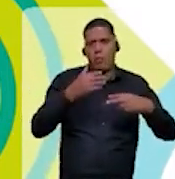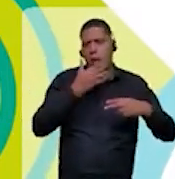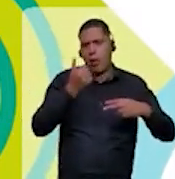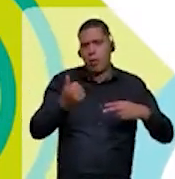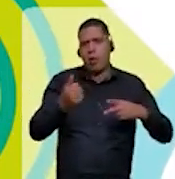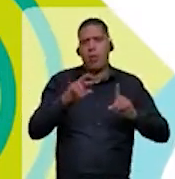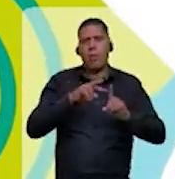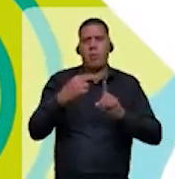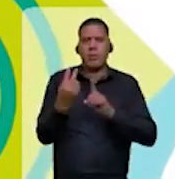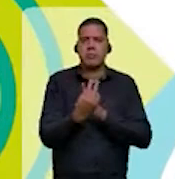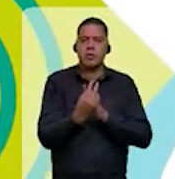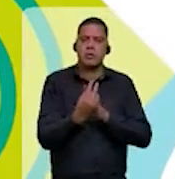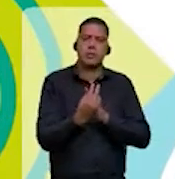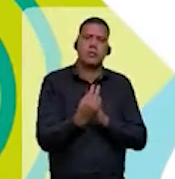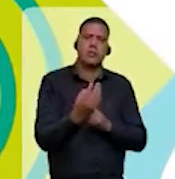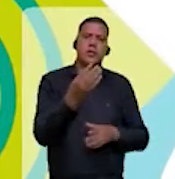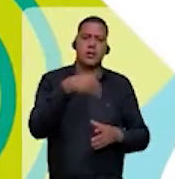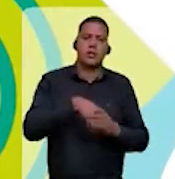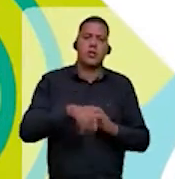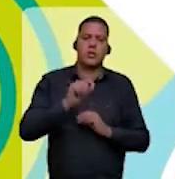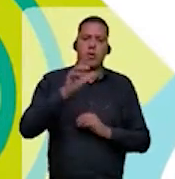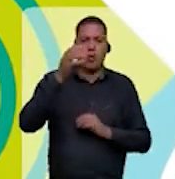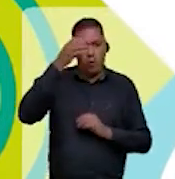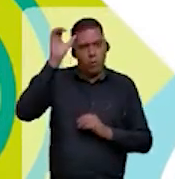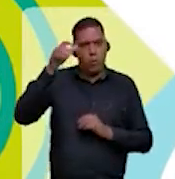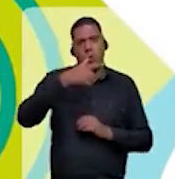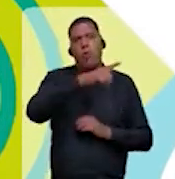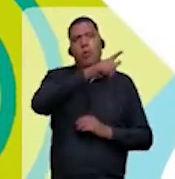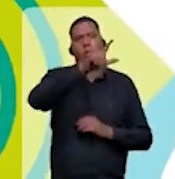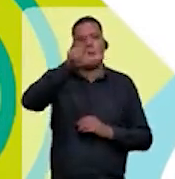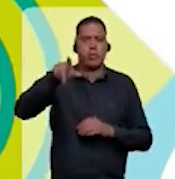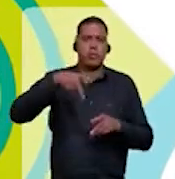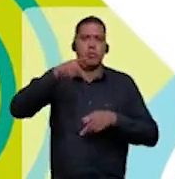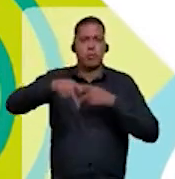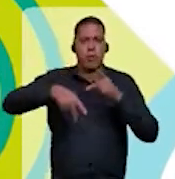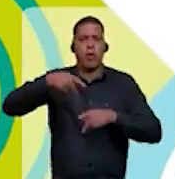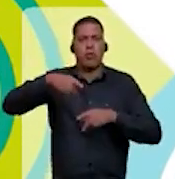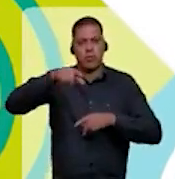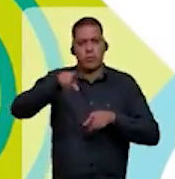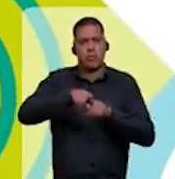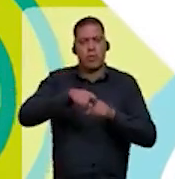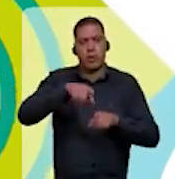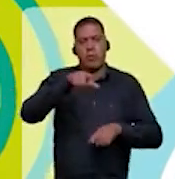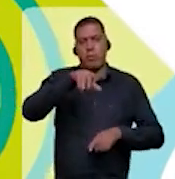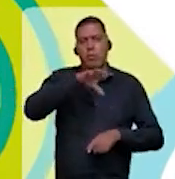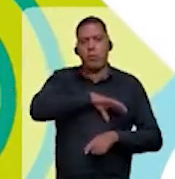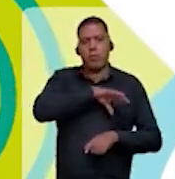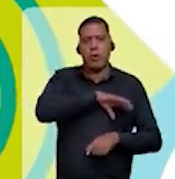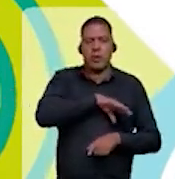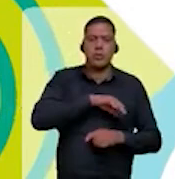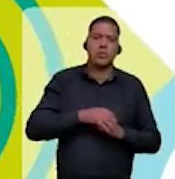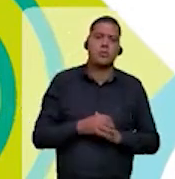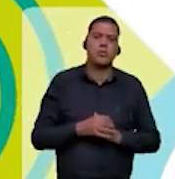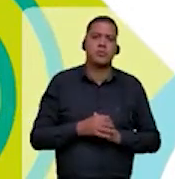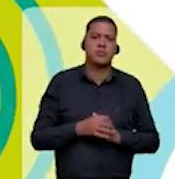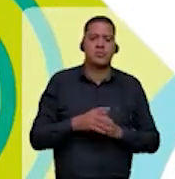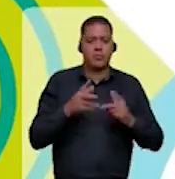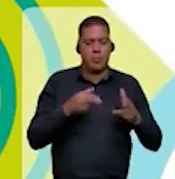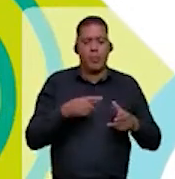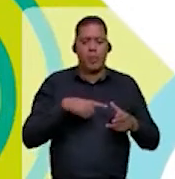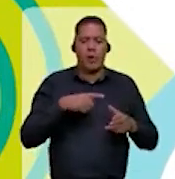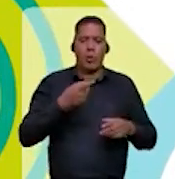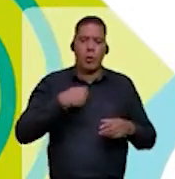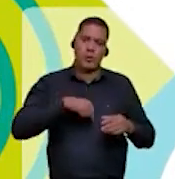com perspectivas alimentadas a partir da cultura de outros povos em português como ficou Claro no nosso